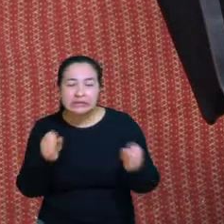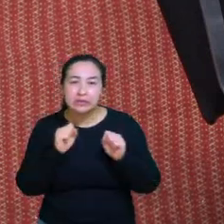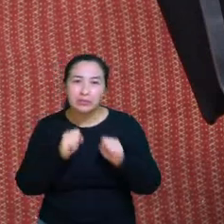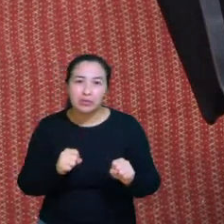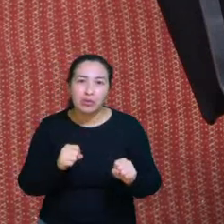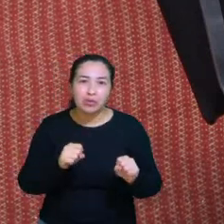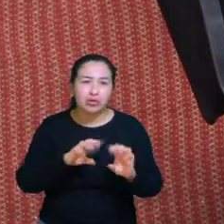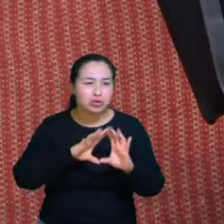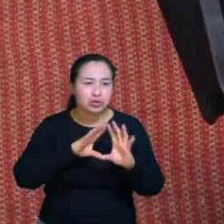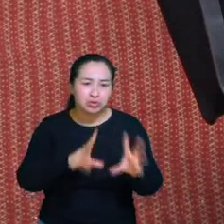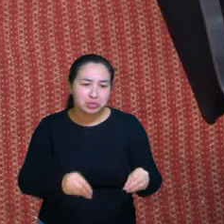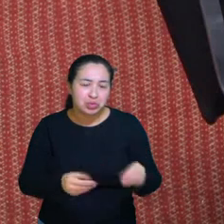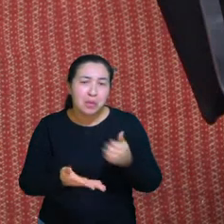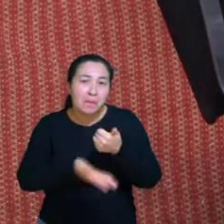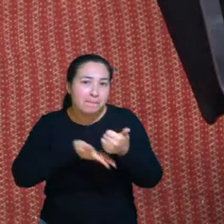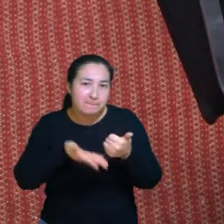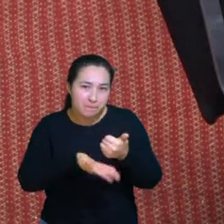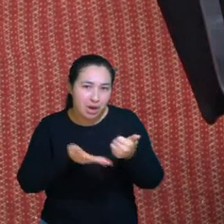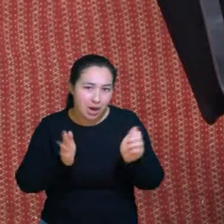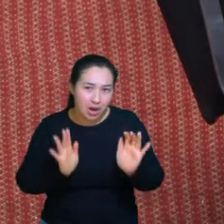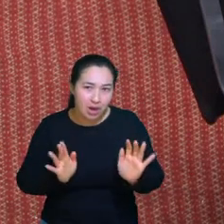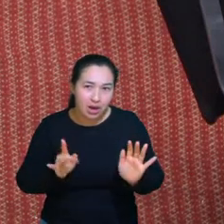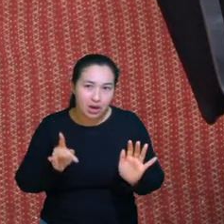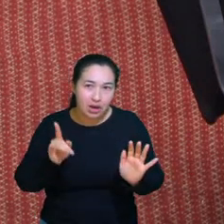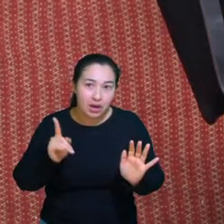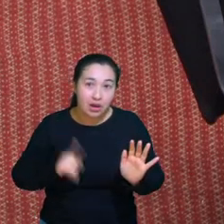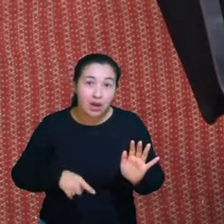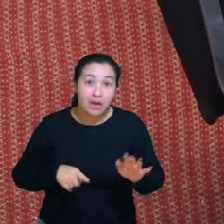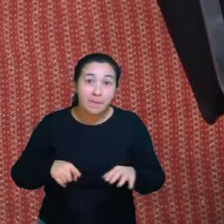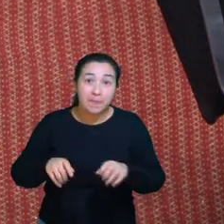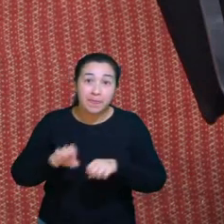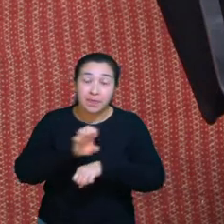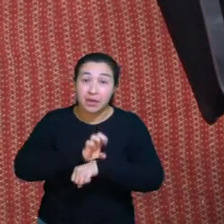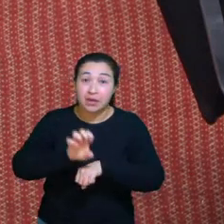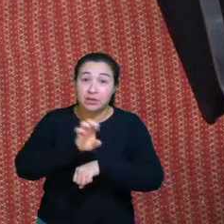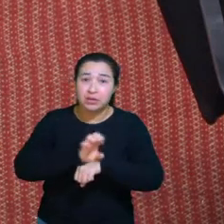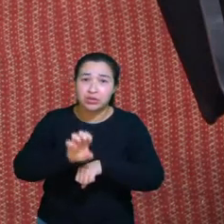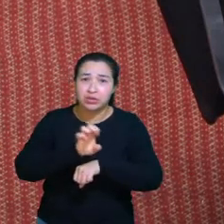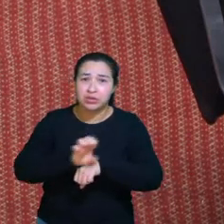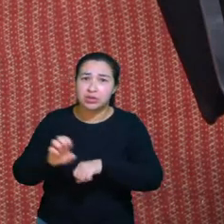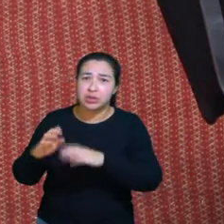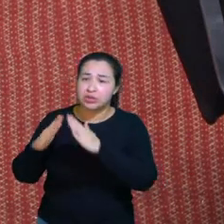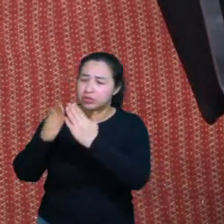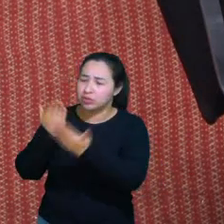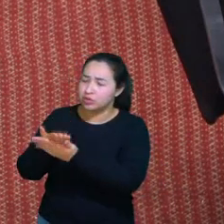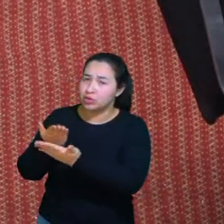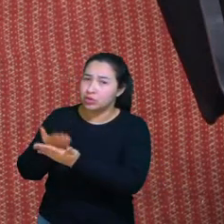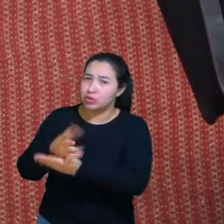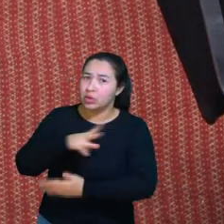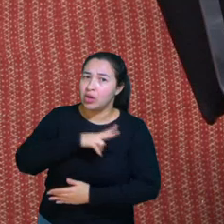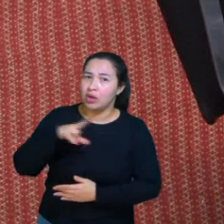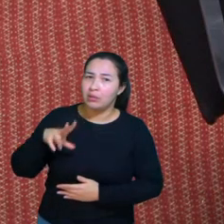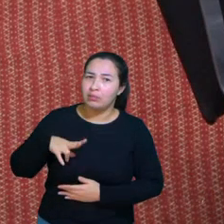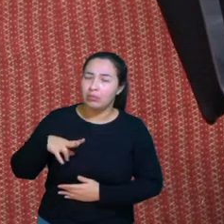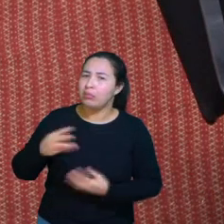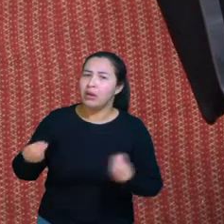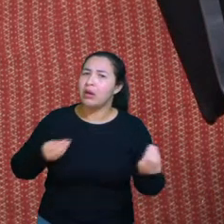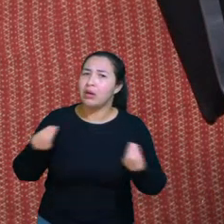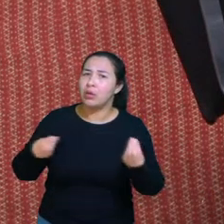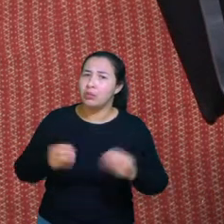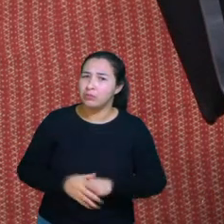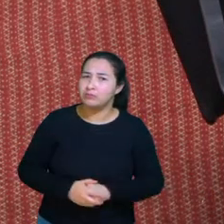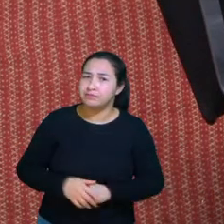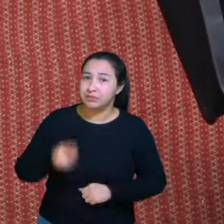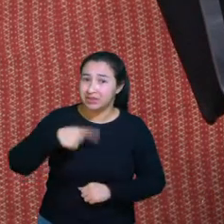genérico mesmo que é a questão dos estágios nas escolas públicas porque a gente tá